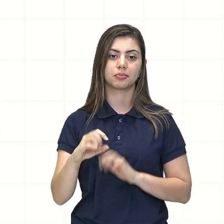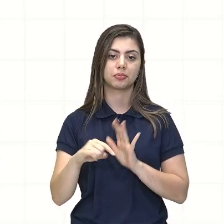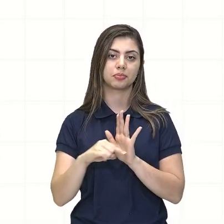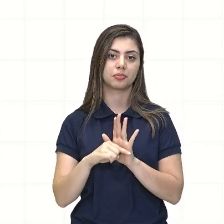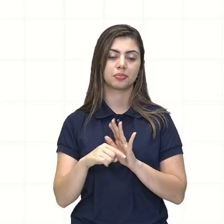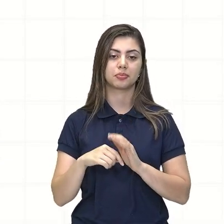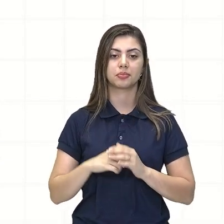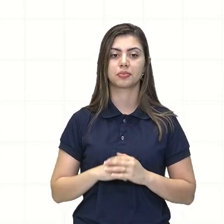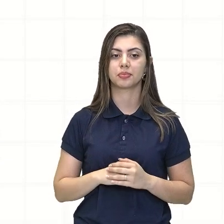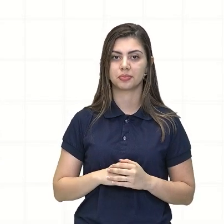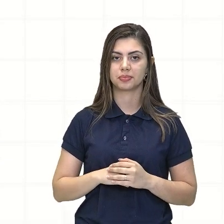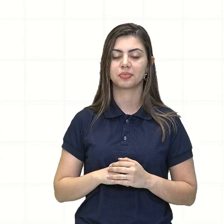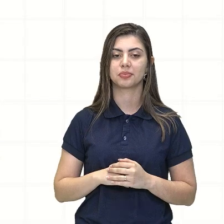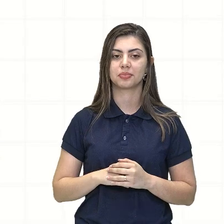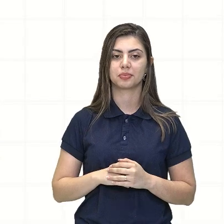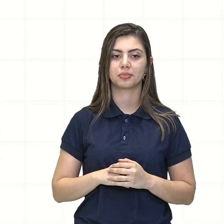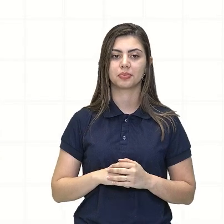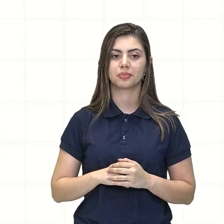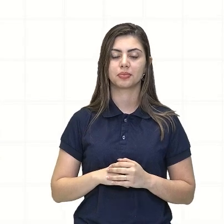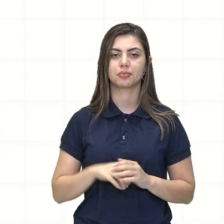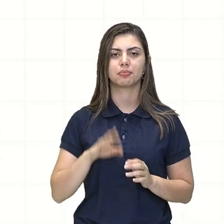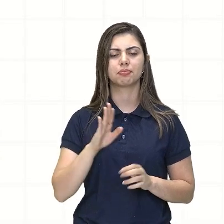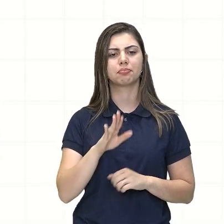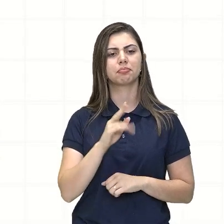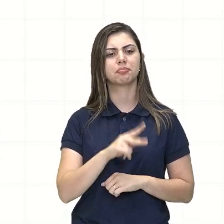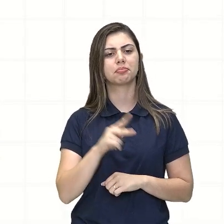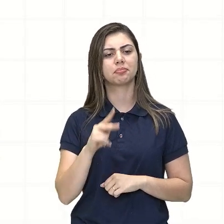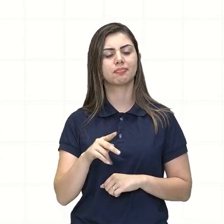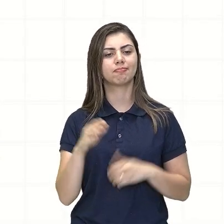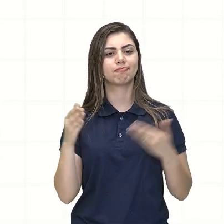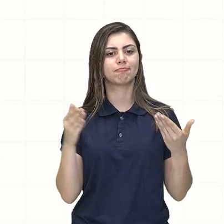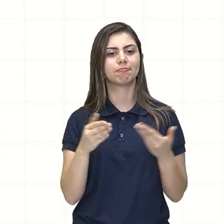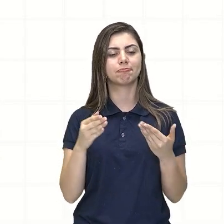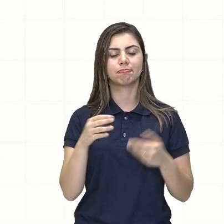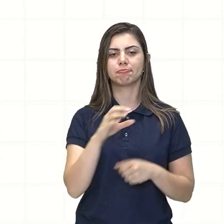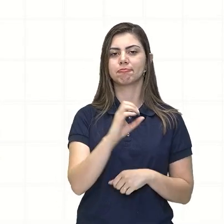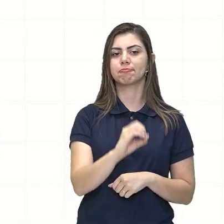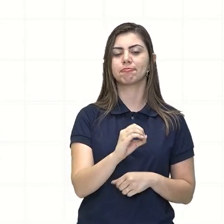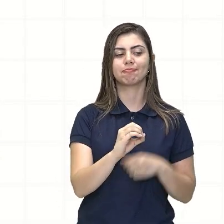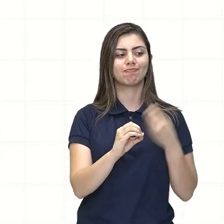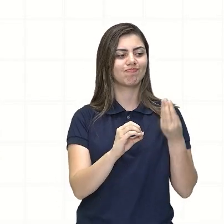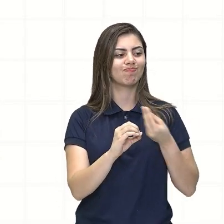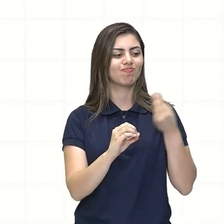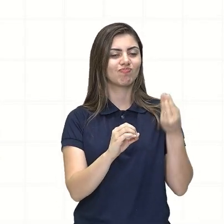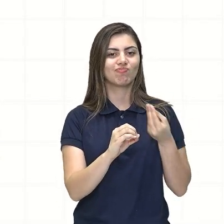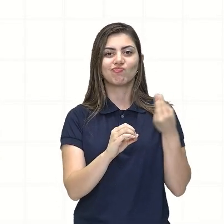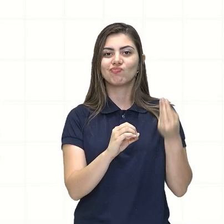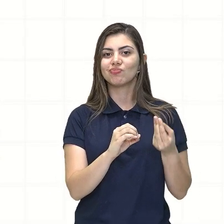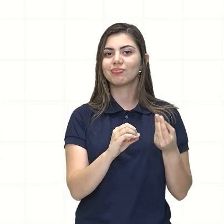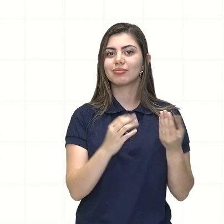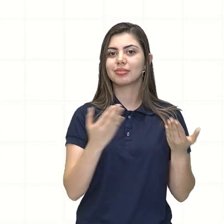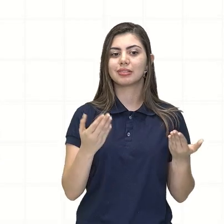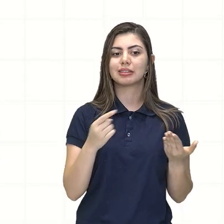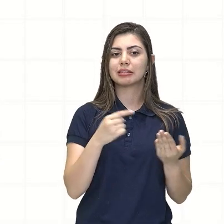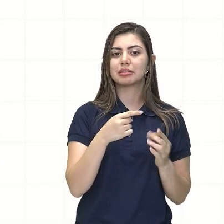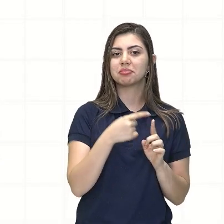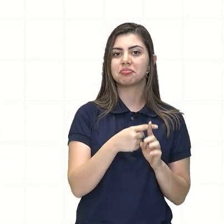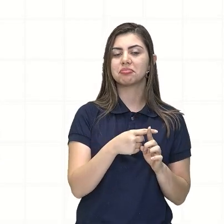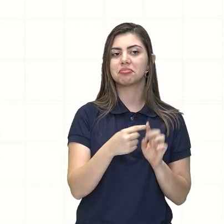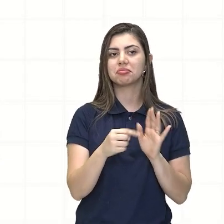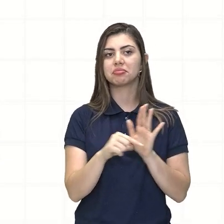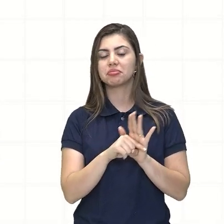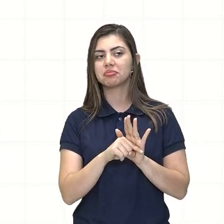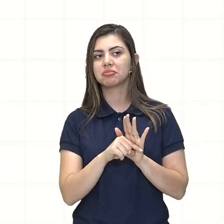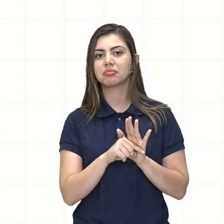10. Ok? Professor, e agora que é o zero, que não tem sinal, né? Zero não é